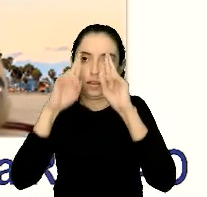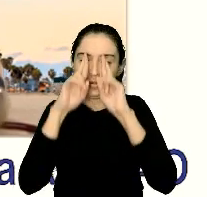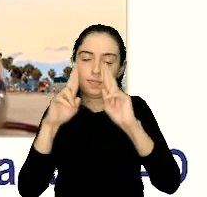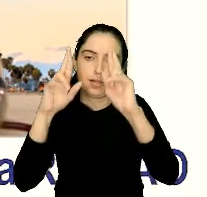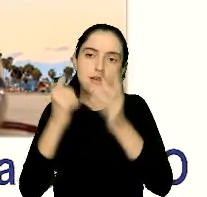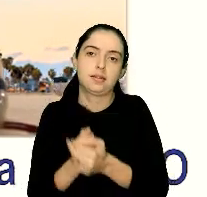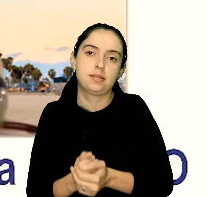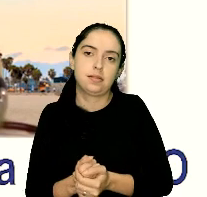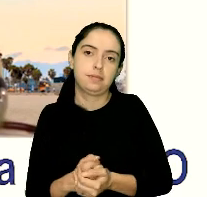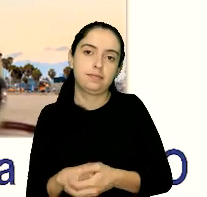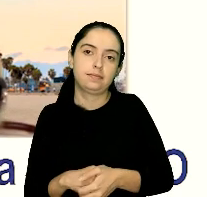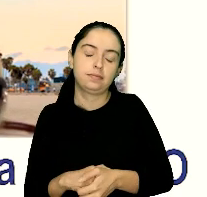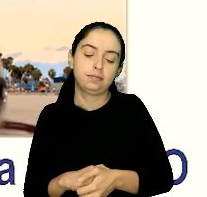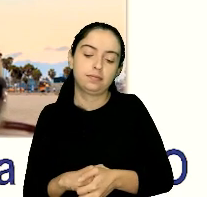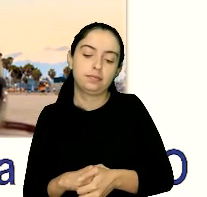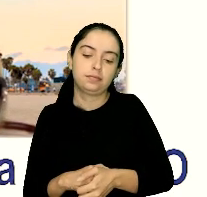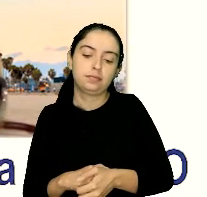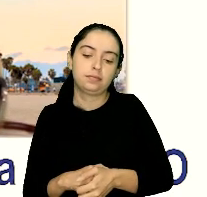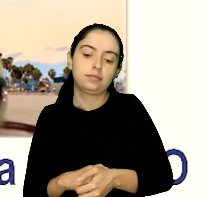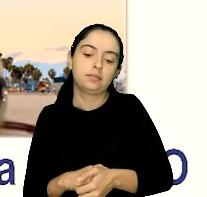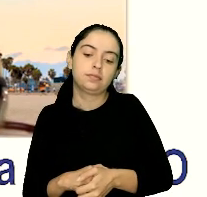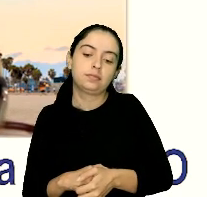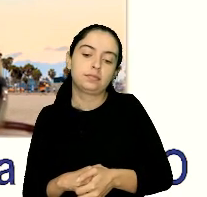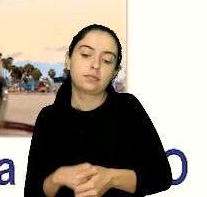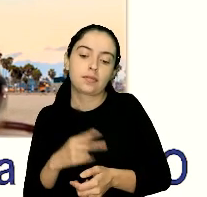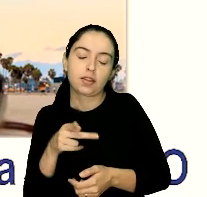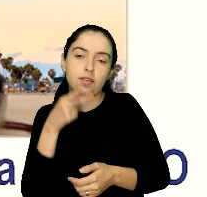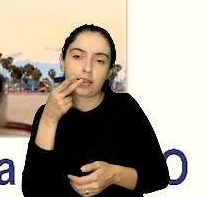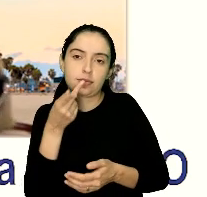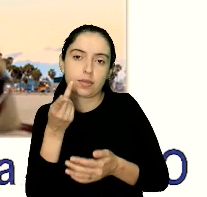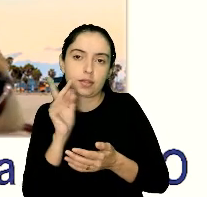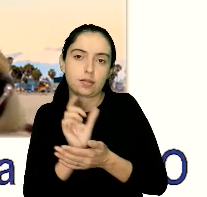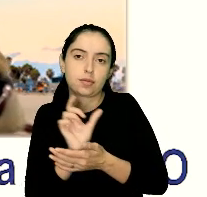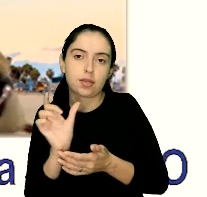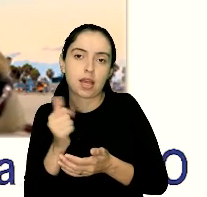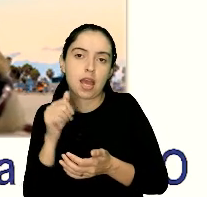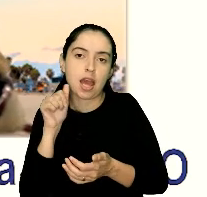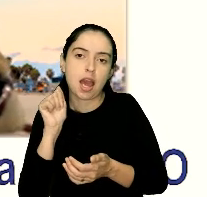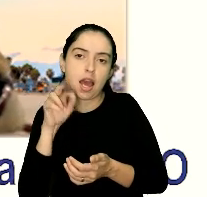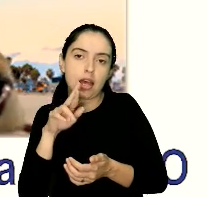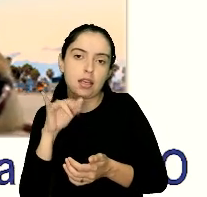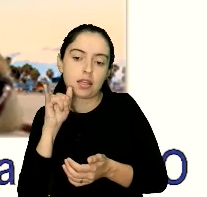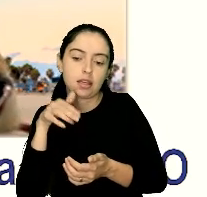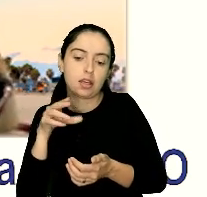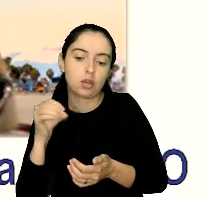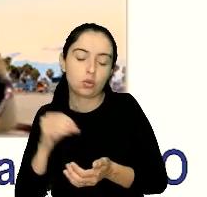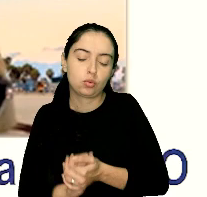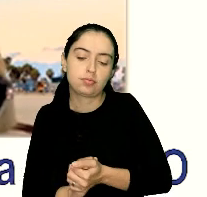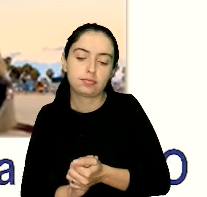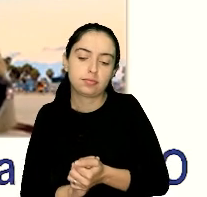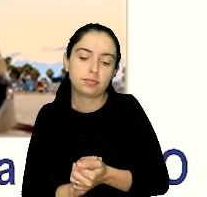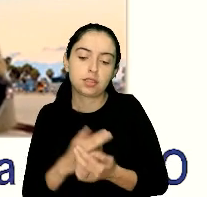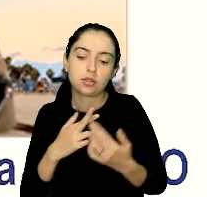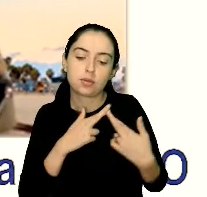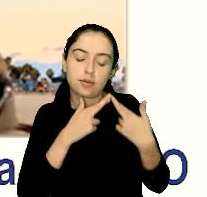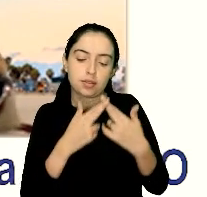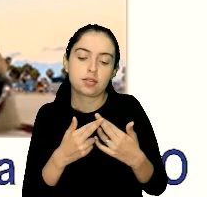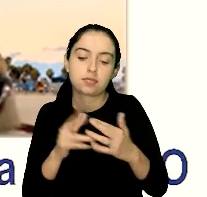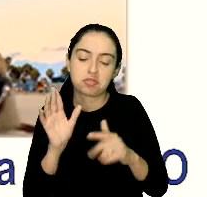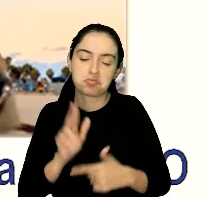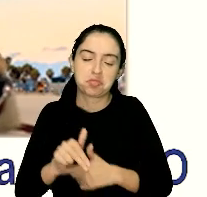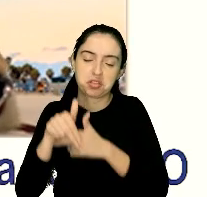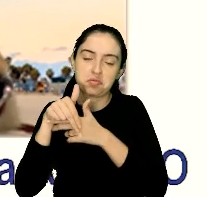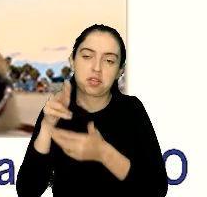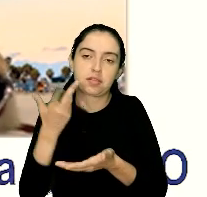Aí eu vou estar parafraseando o Ariano Suassuna, que se colocava exatamente dessa maneira,